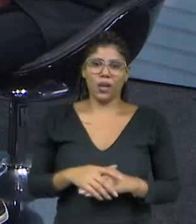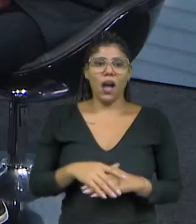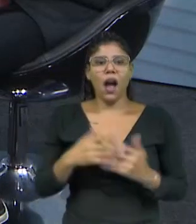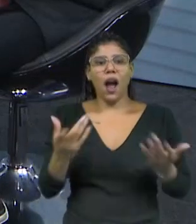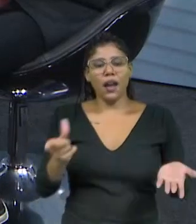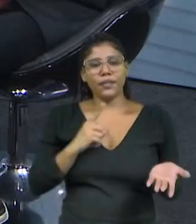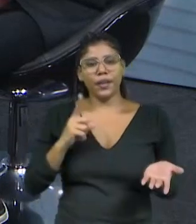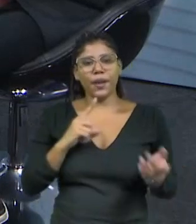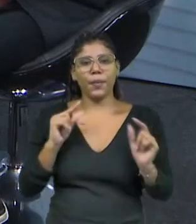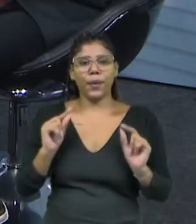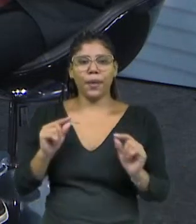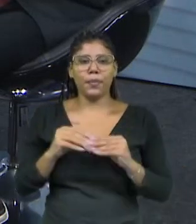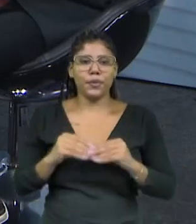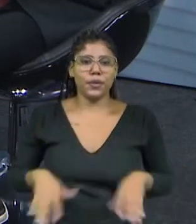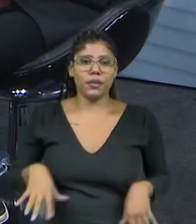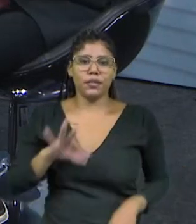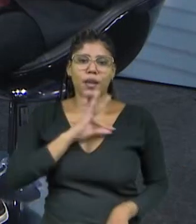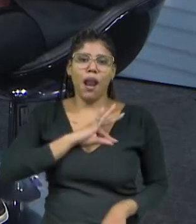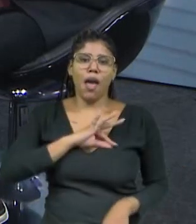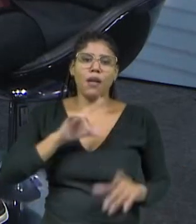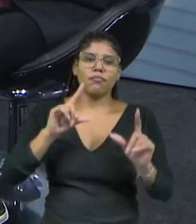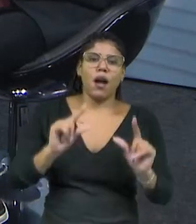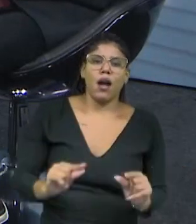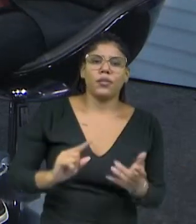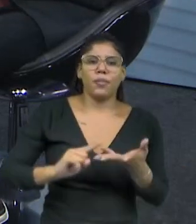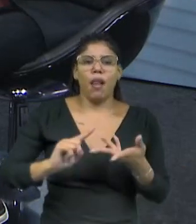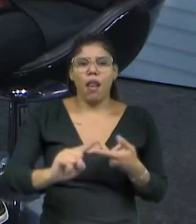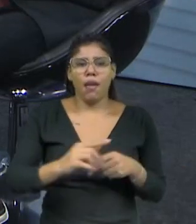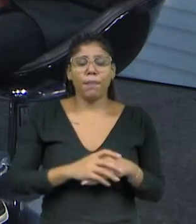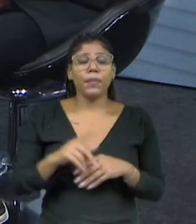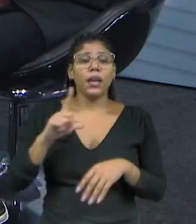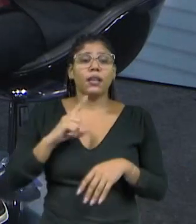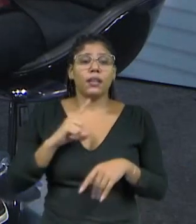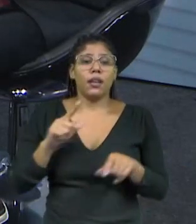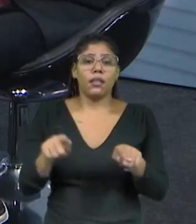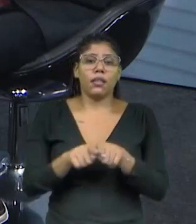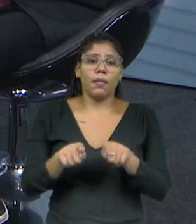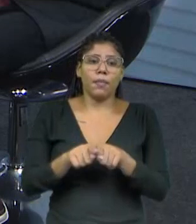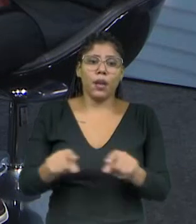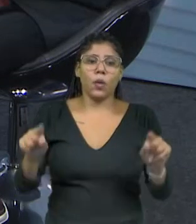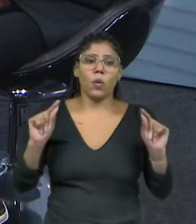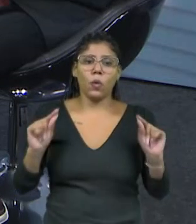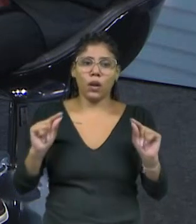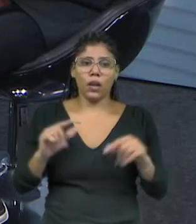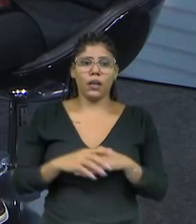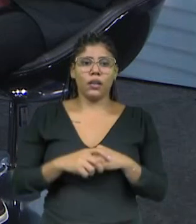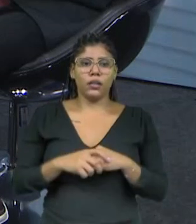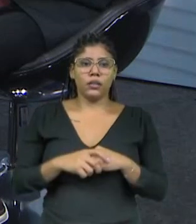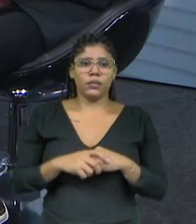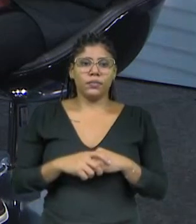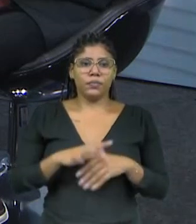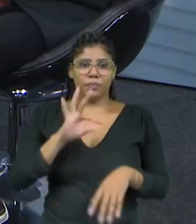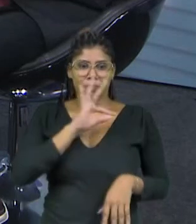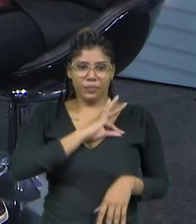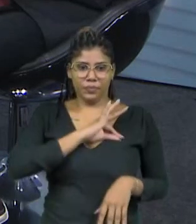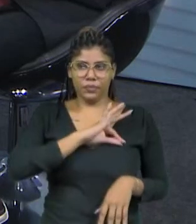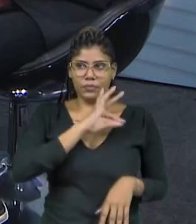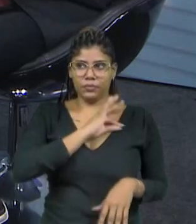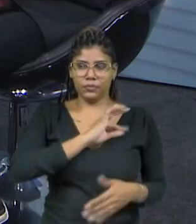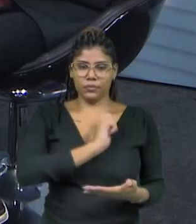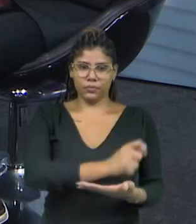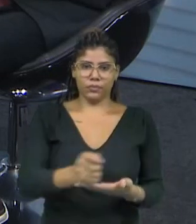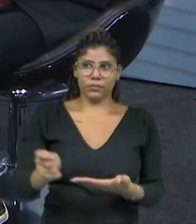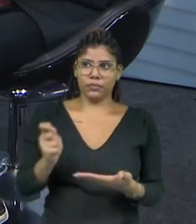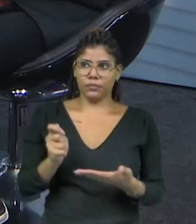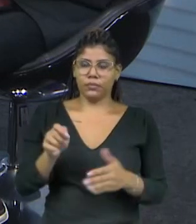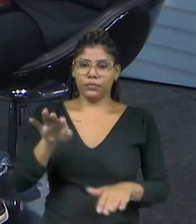salários, tudo, etc. Né? Então nós temos, e temos ainda uma distribuição de renda muito desigual. Né?